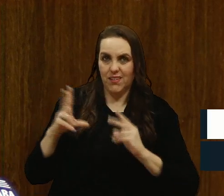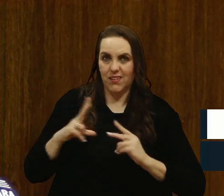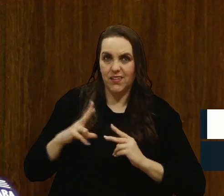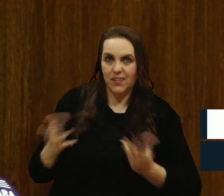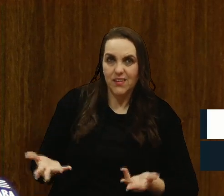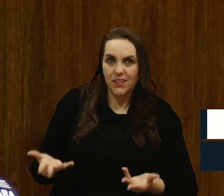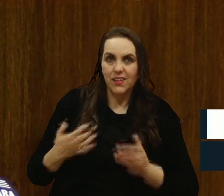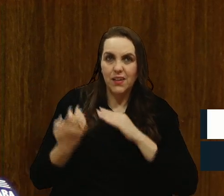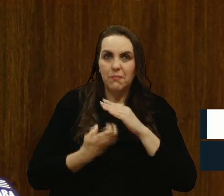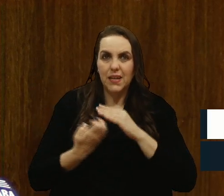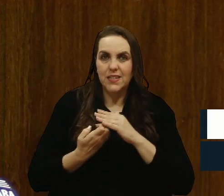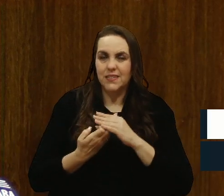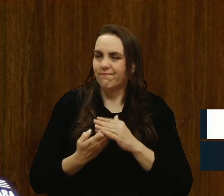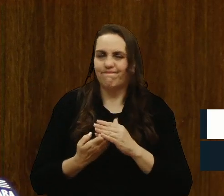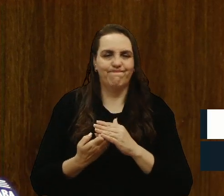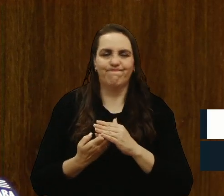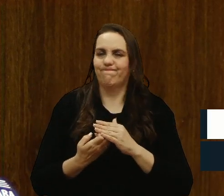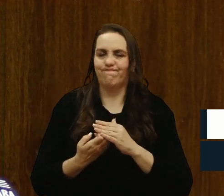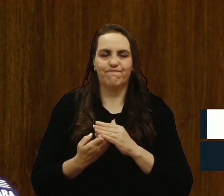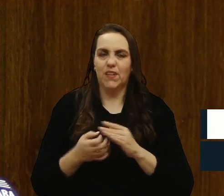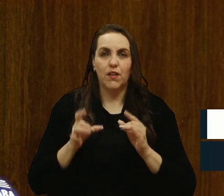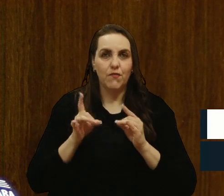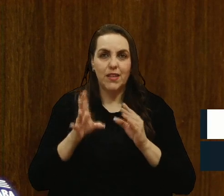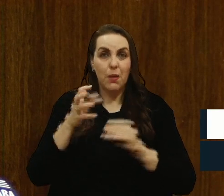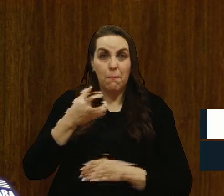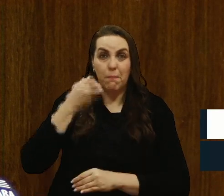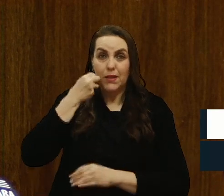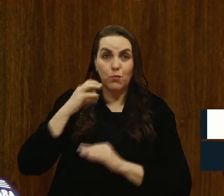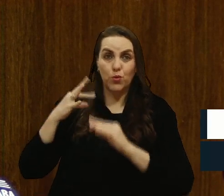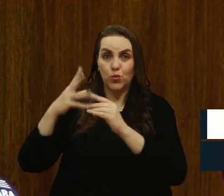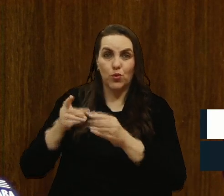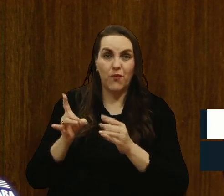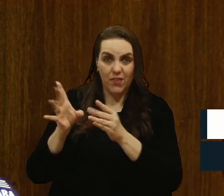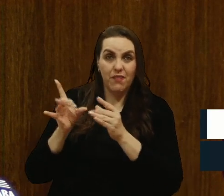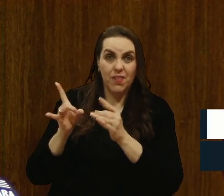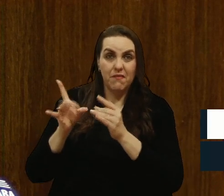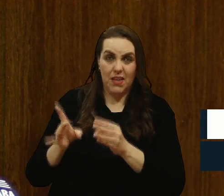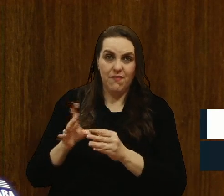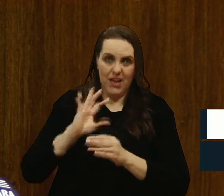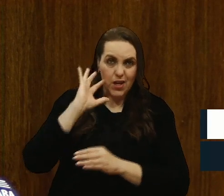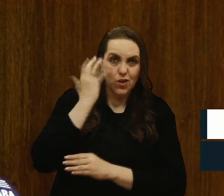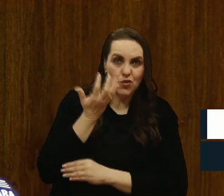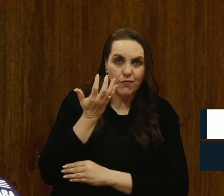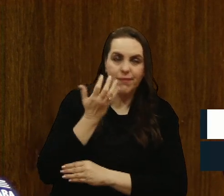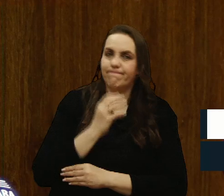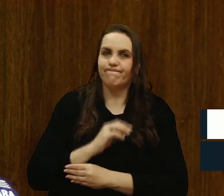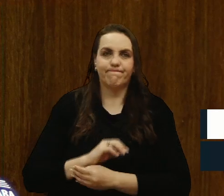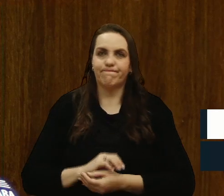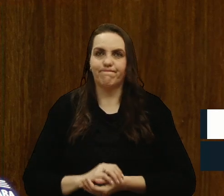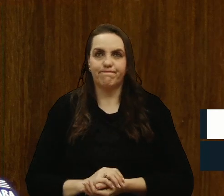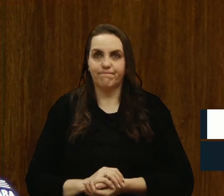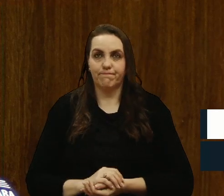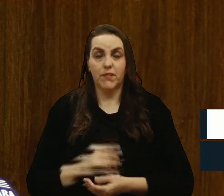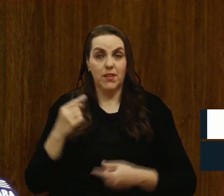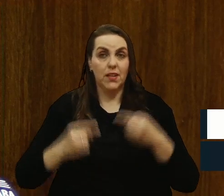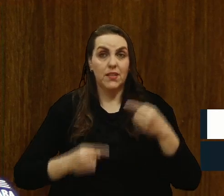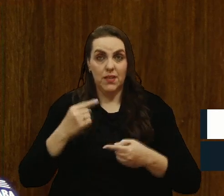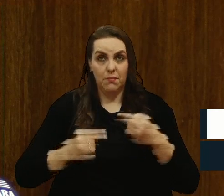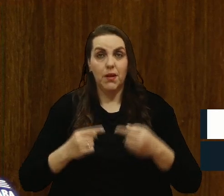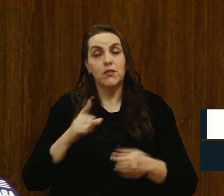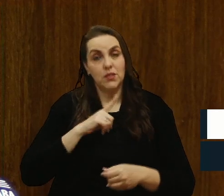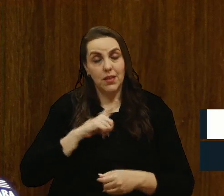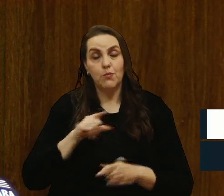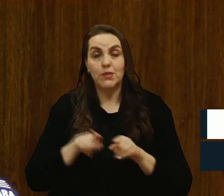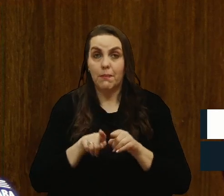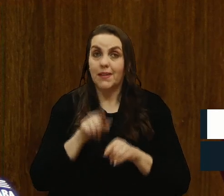Vamos falar a verdade. Não vai ser vendendo o nosso patrimônio que nós vamos resolver isso. E agora nós temos um debate aqui, inclusive em relação à questão da água,